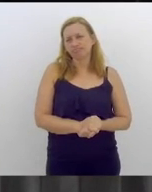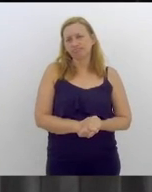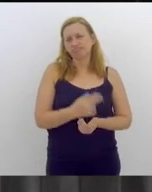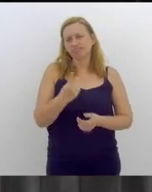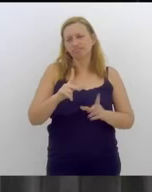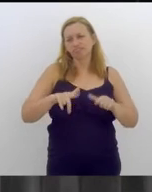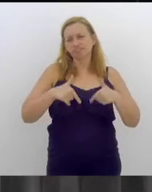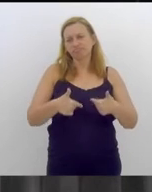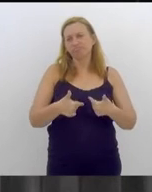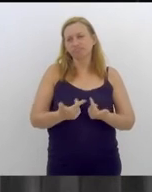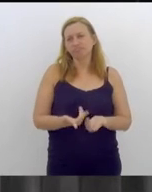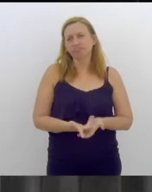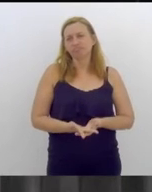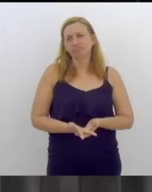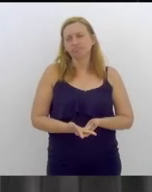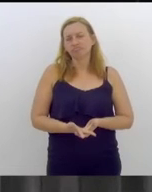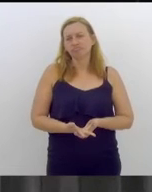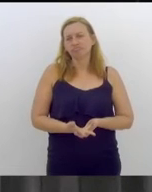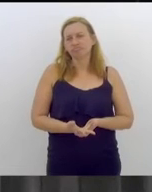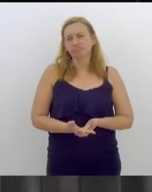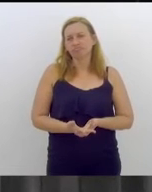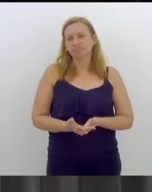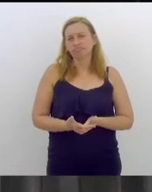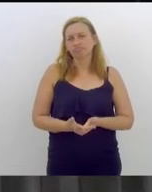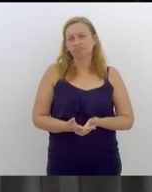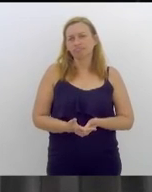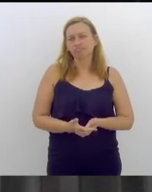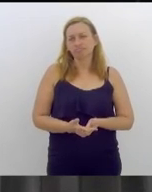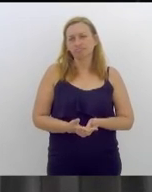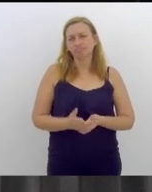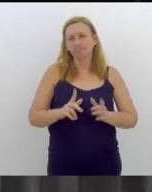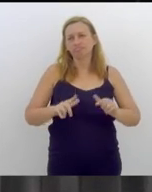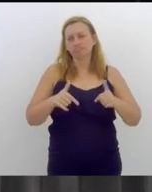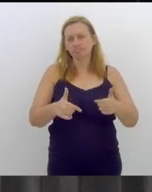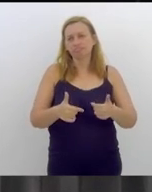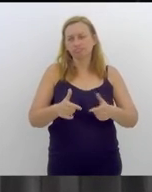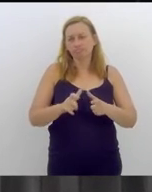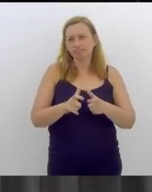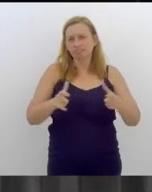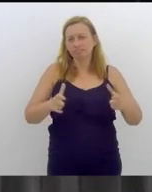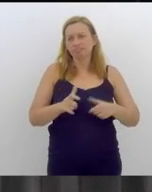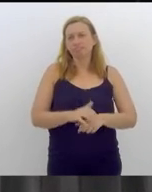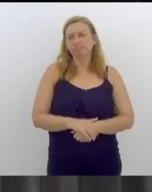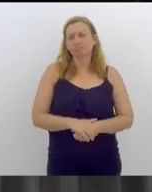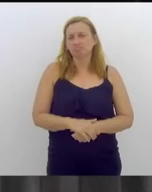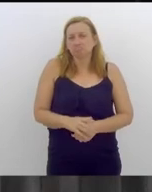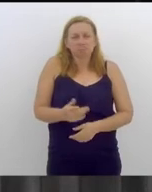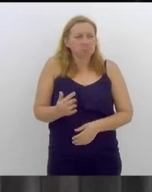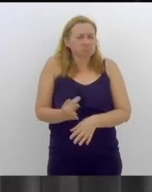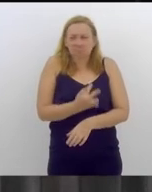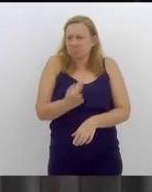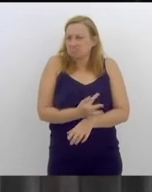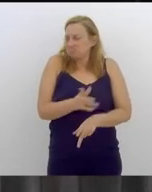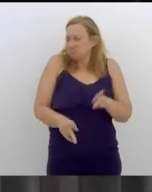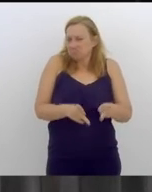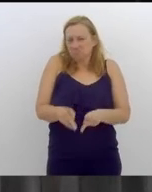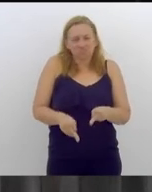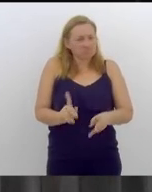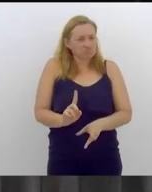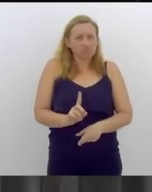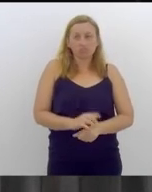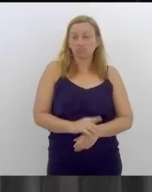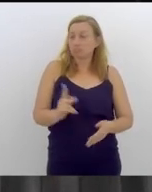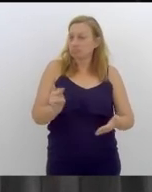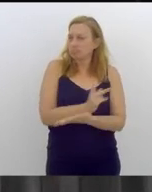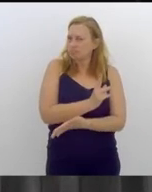suas ações como mandante maior do nosso país isso daí o povo não aguenta o povo não aguenta o que